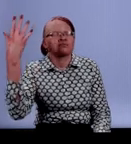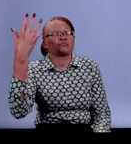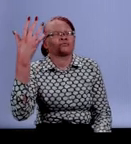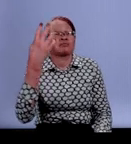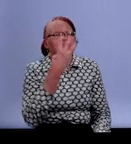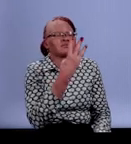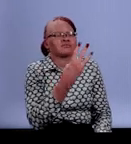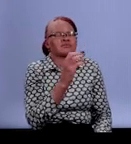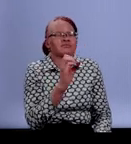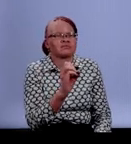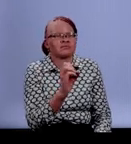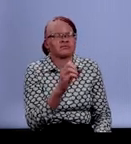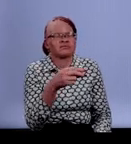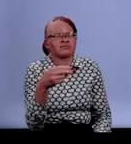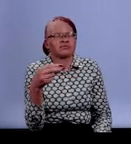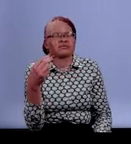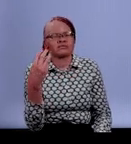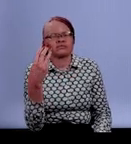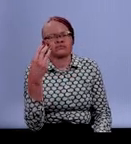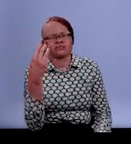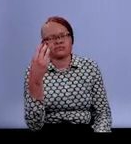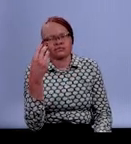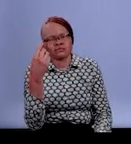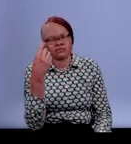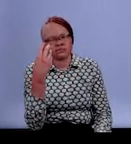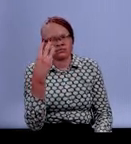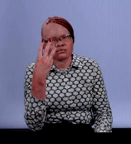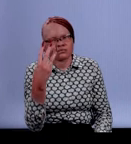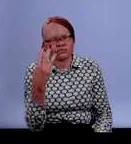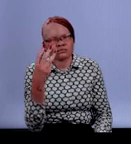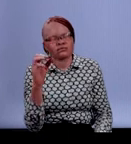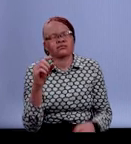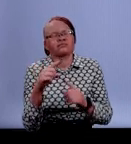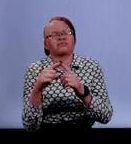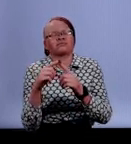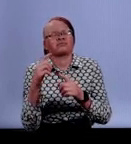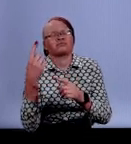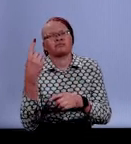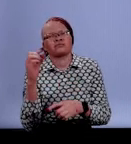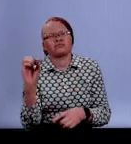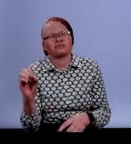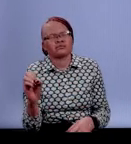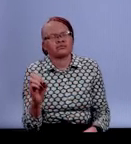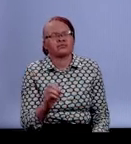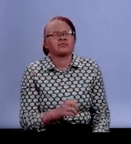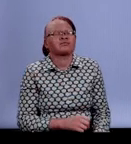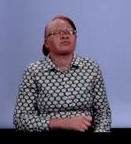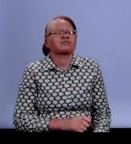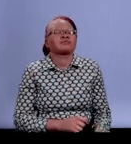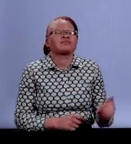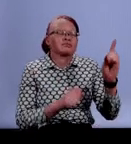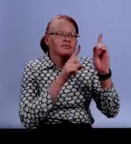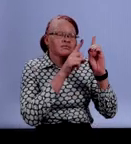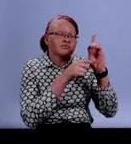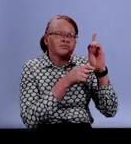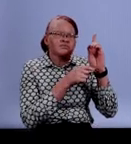30 = 3 vezes 10 Oi Aline AD